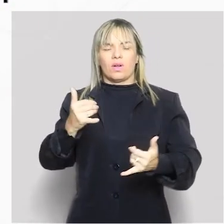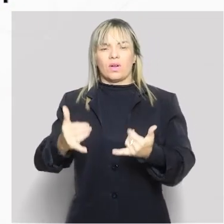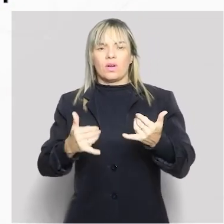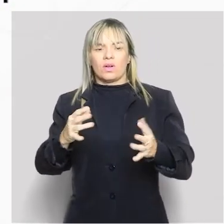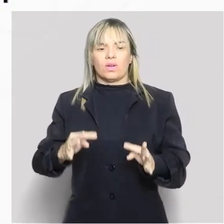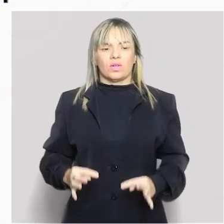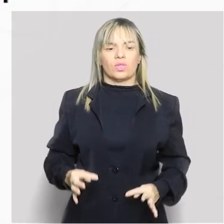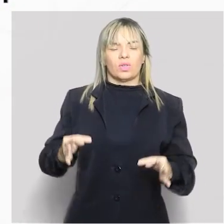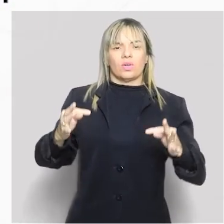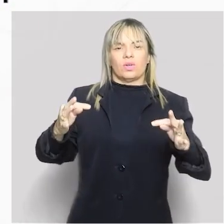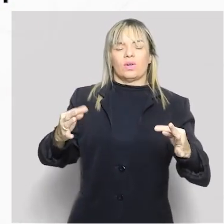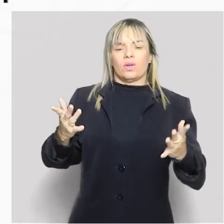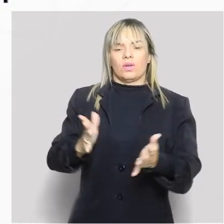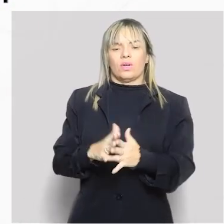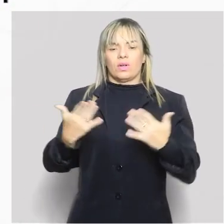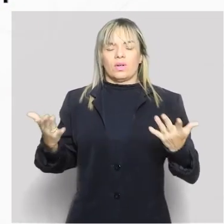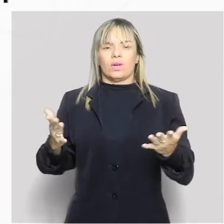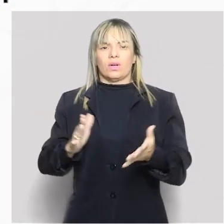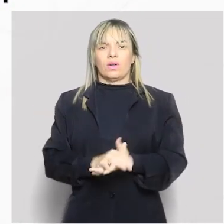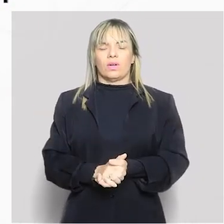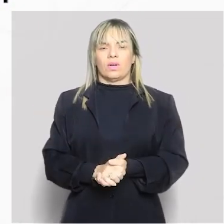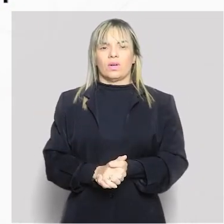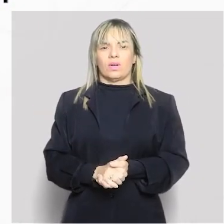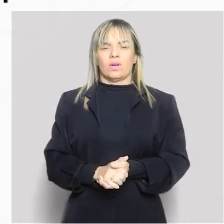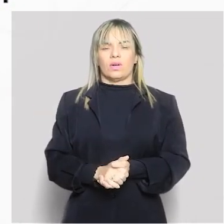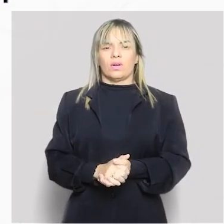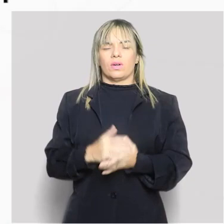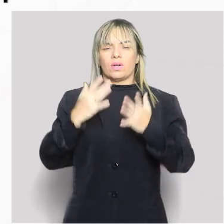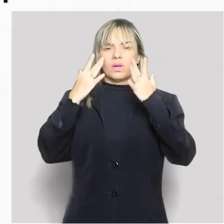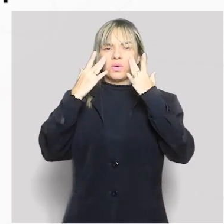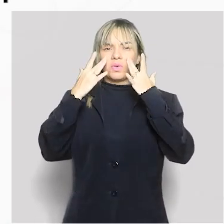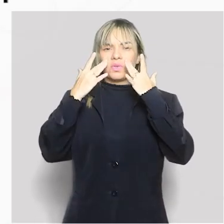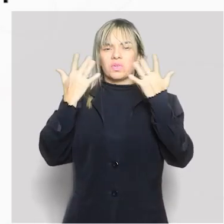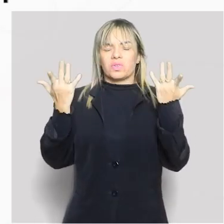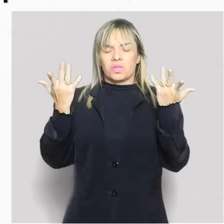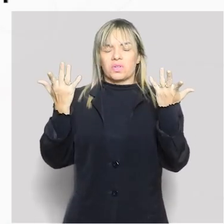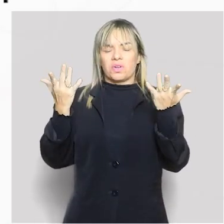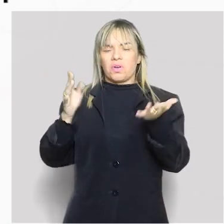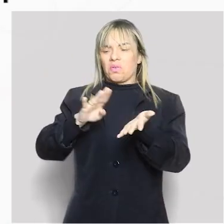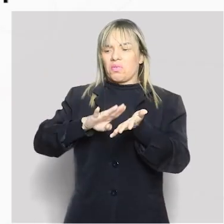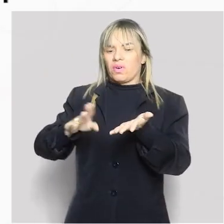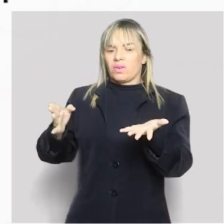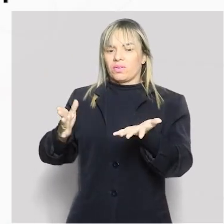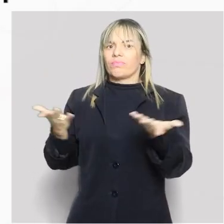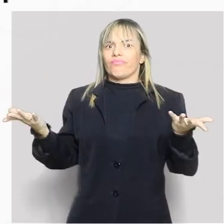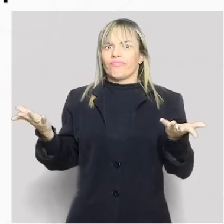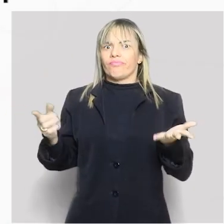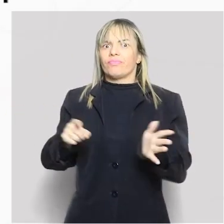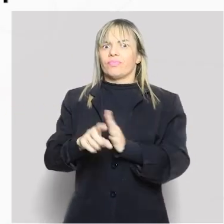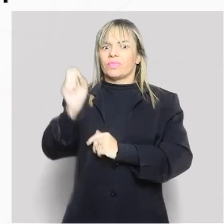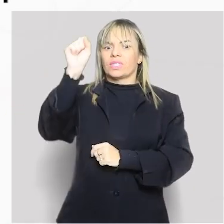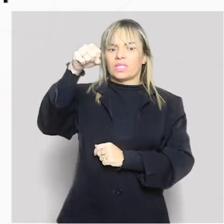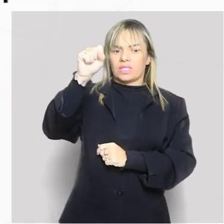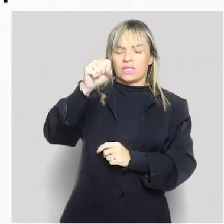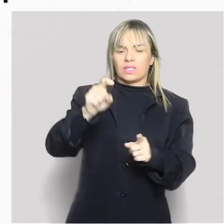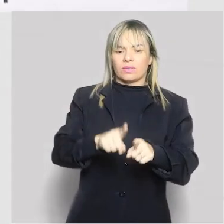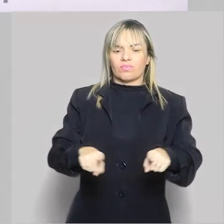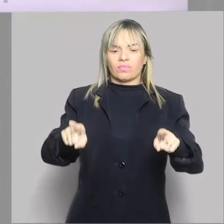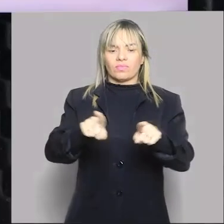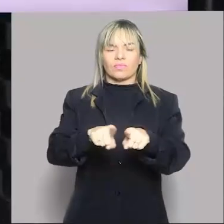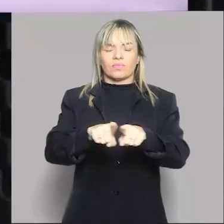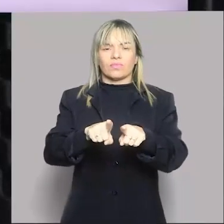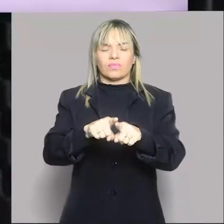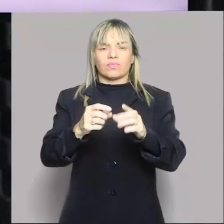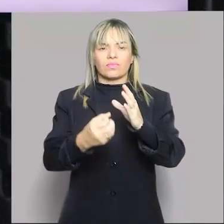Jogos eletrônicos, pois é. Tira a arte da vida de vocês de alguns. Jogos eletrônicos são arte? Sim, com certeza. Até para